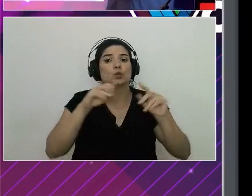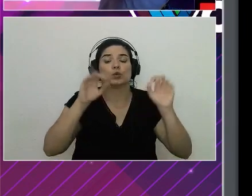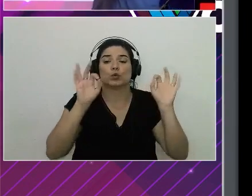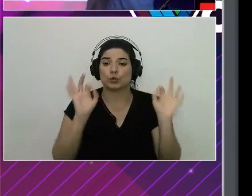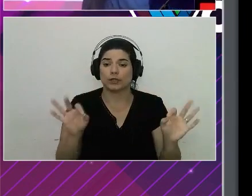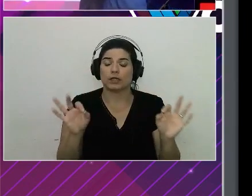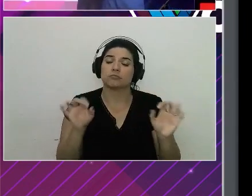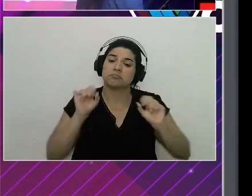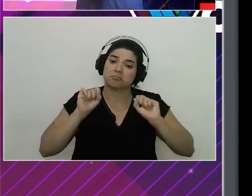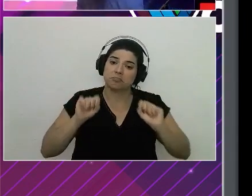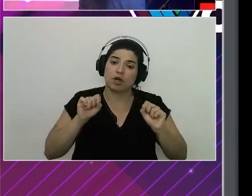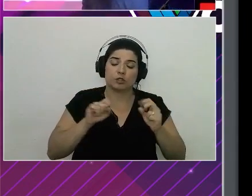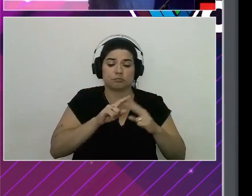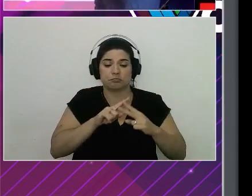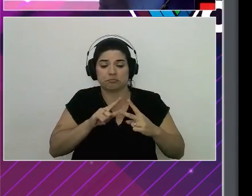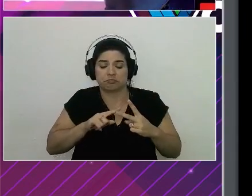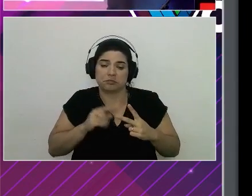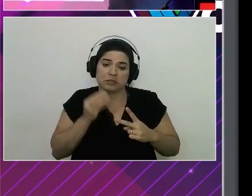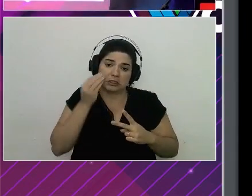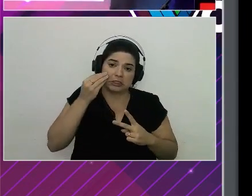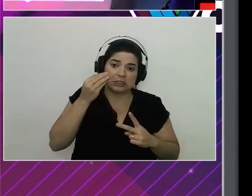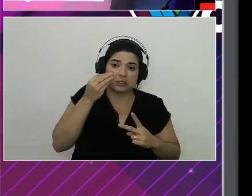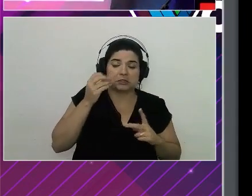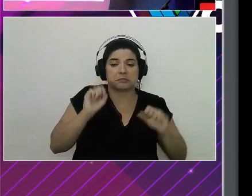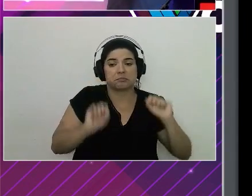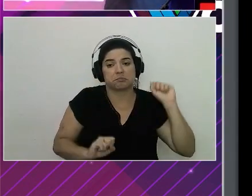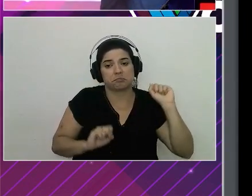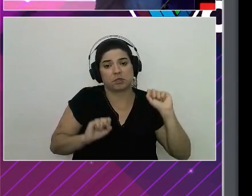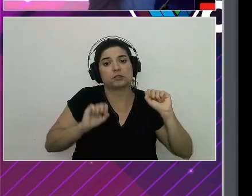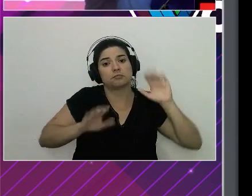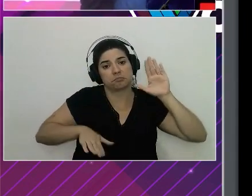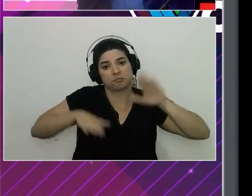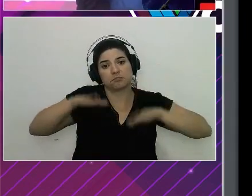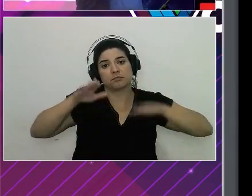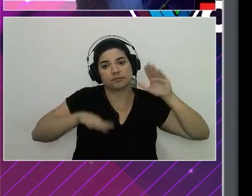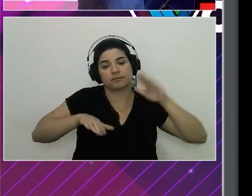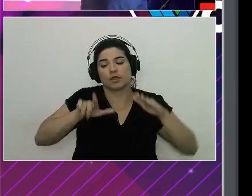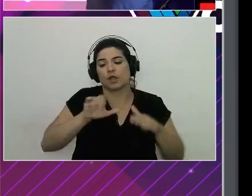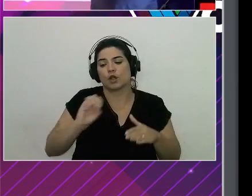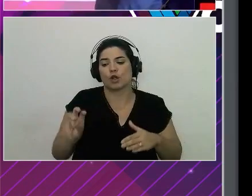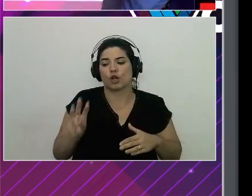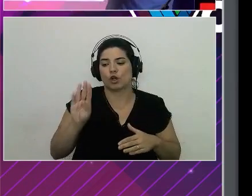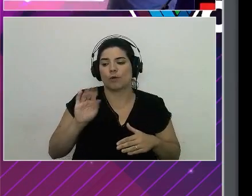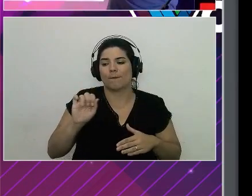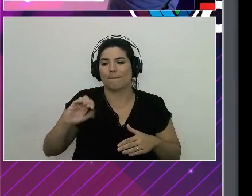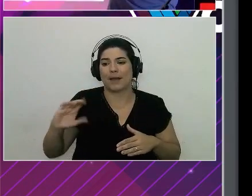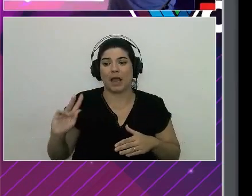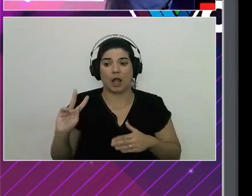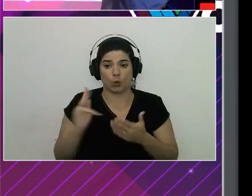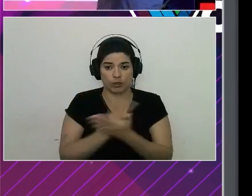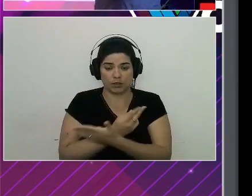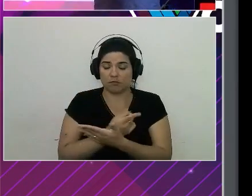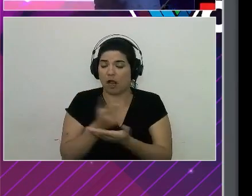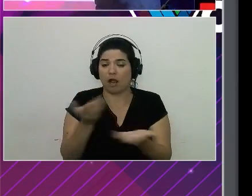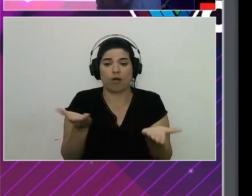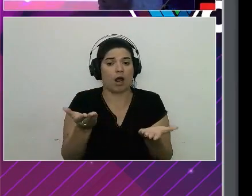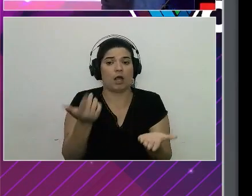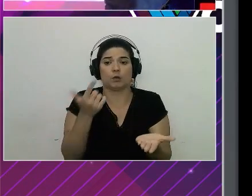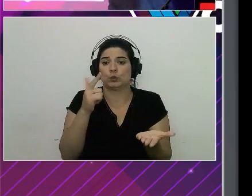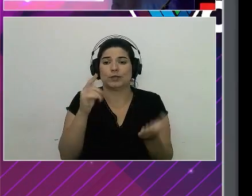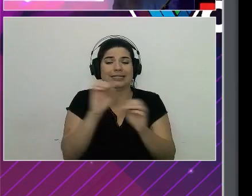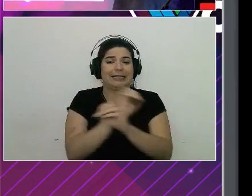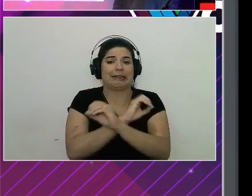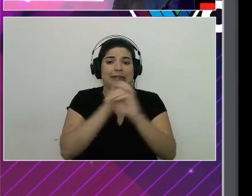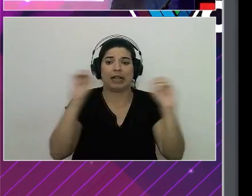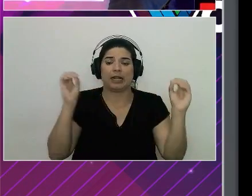que entre uma tentativa e outra, o rollback aconteceu e agora você não tem nada. Então, na hora de você fazer a verificação da sua API, se, por